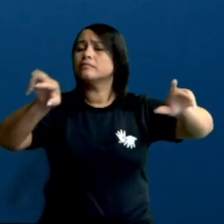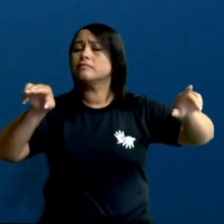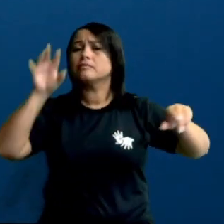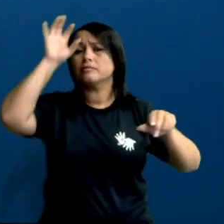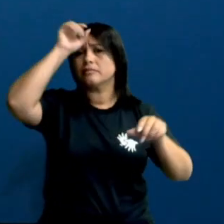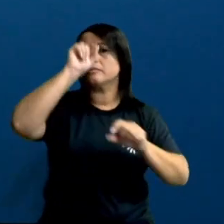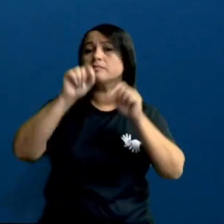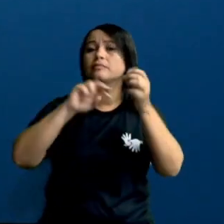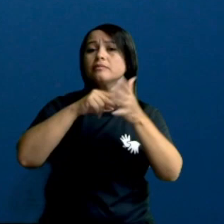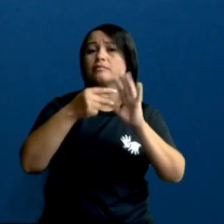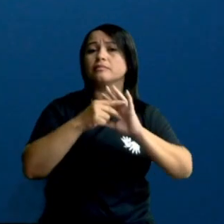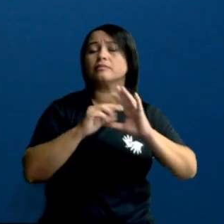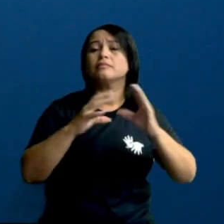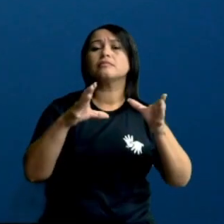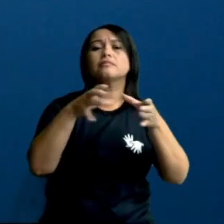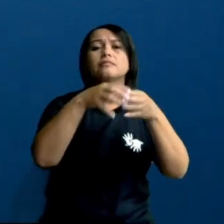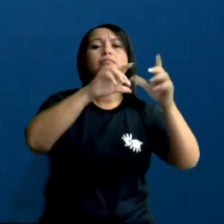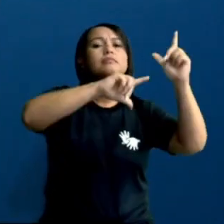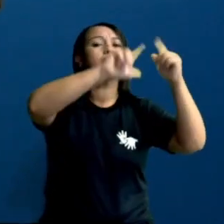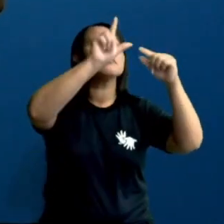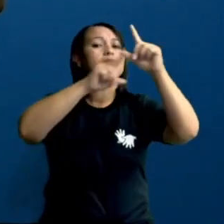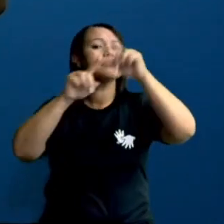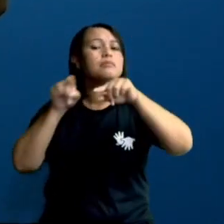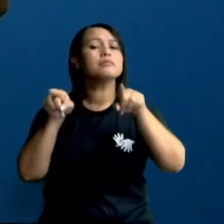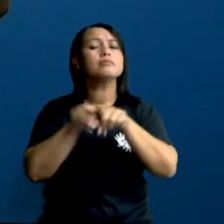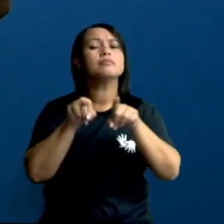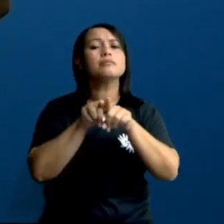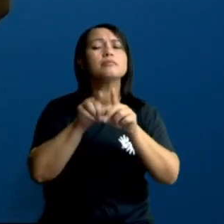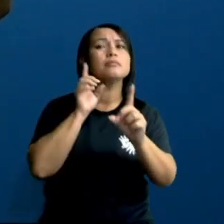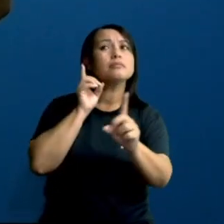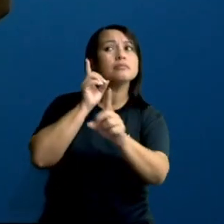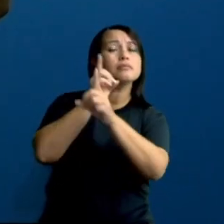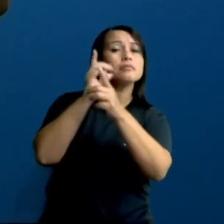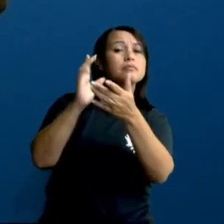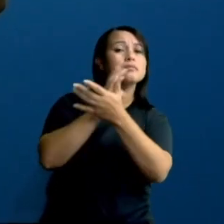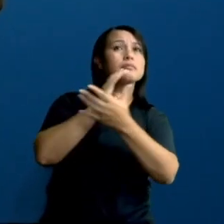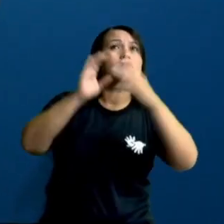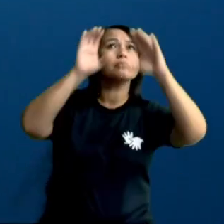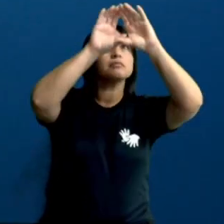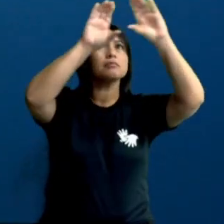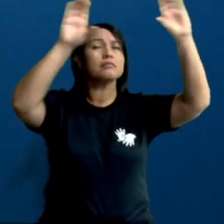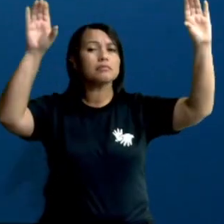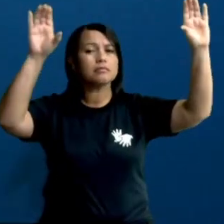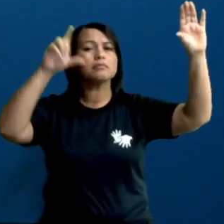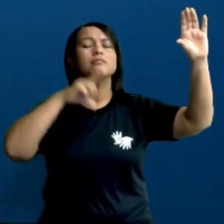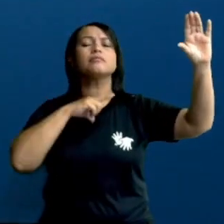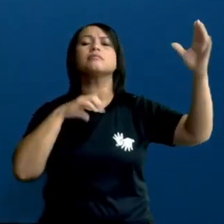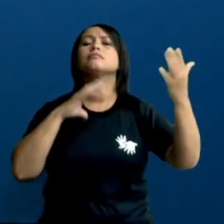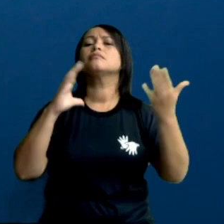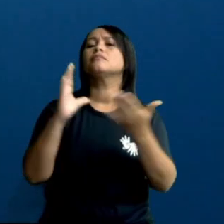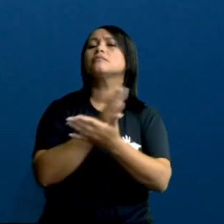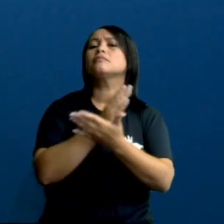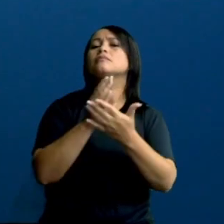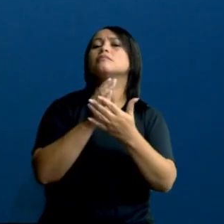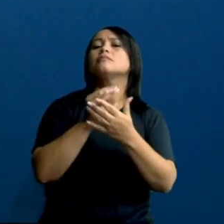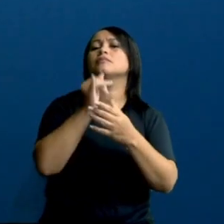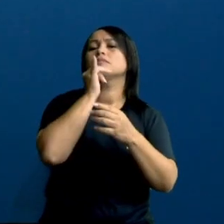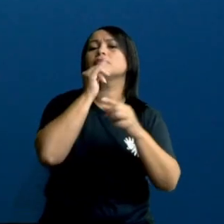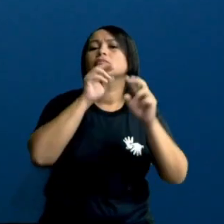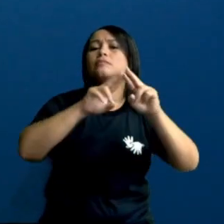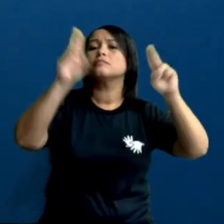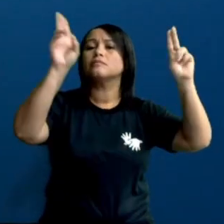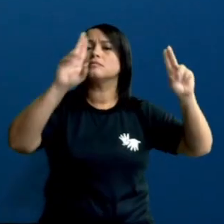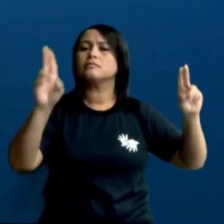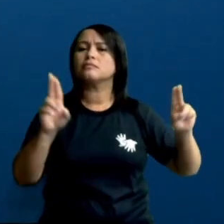são constelações, identificar algumas constelações no céu, com o apoio de recursos como os mapas